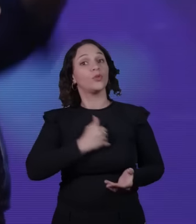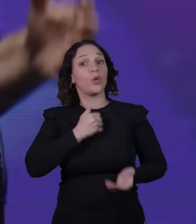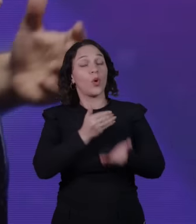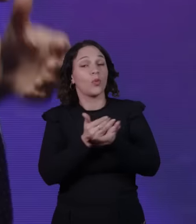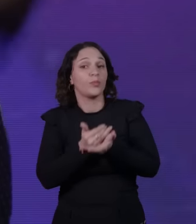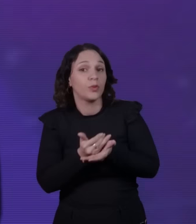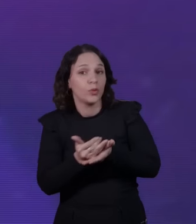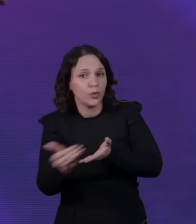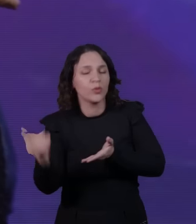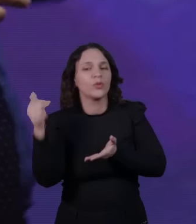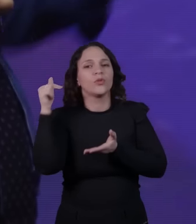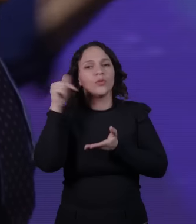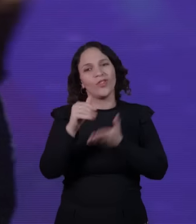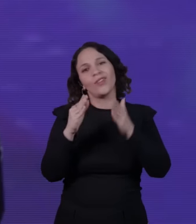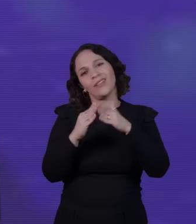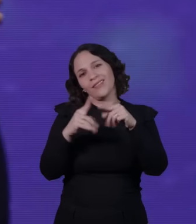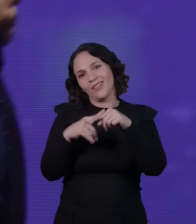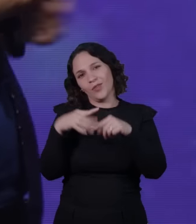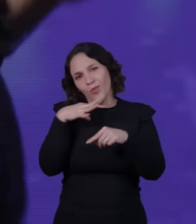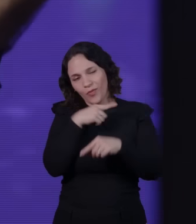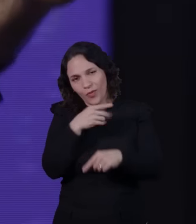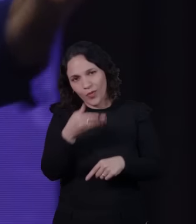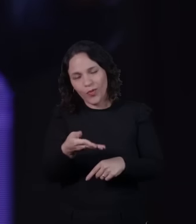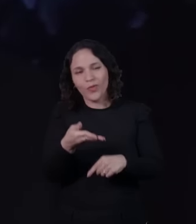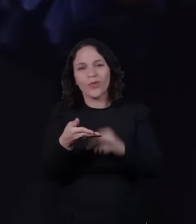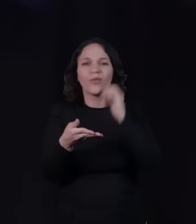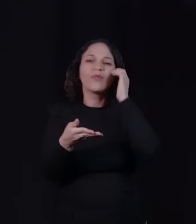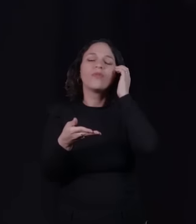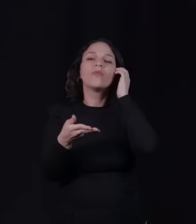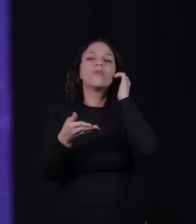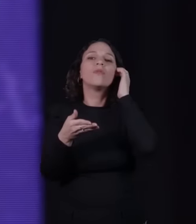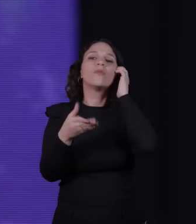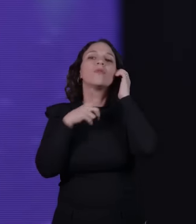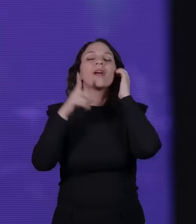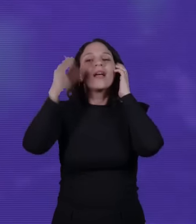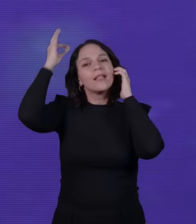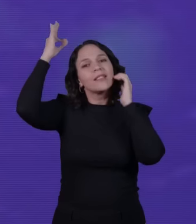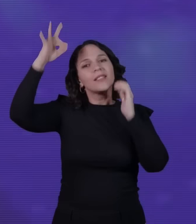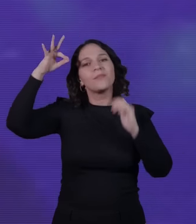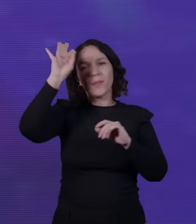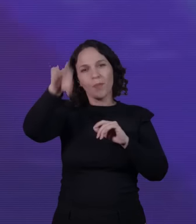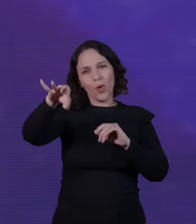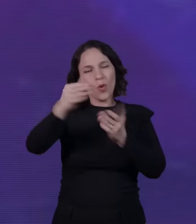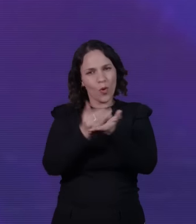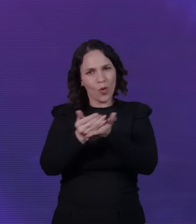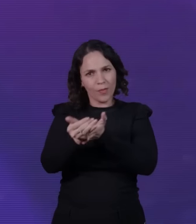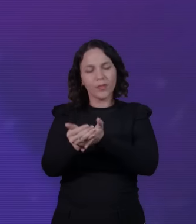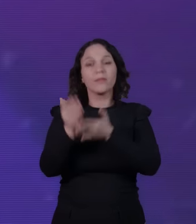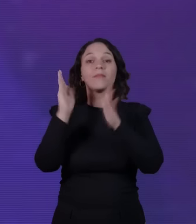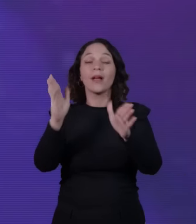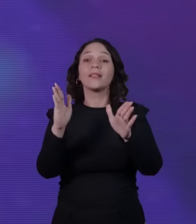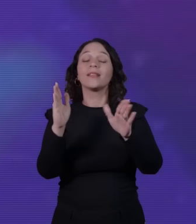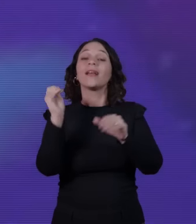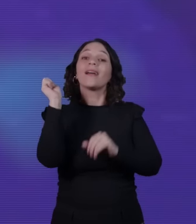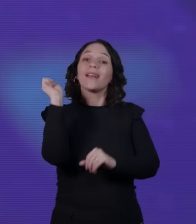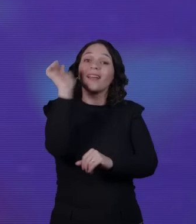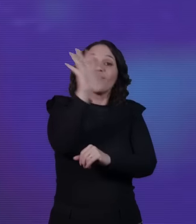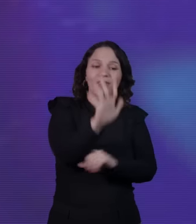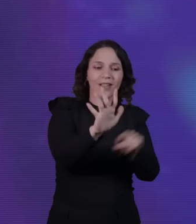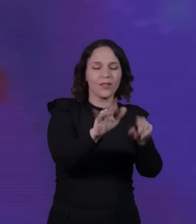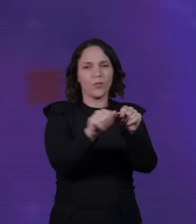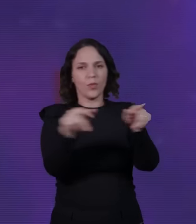era da igreja, juntamente, obviamente, com a descida do Espírito Santo, mas com a revelação do